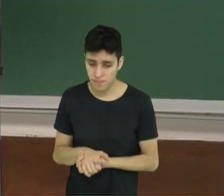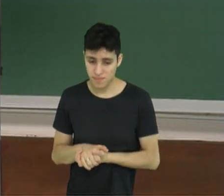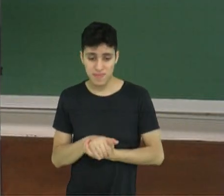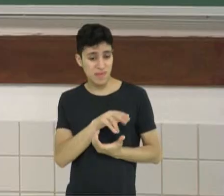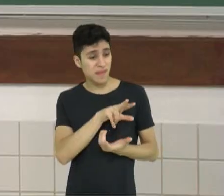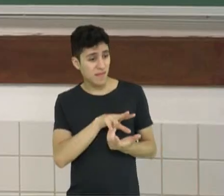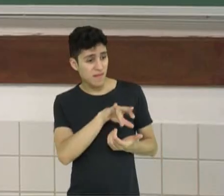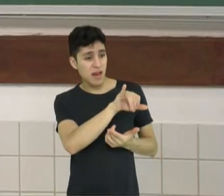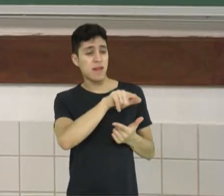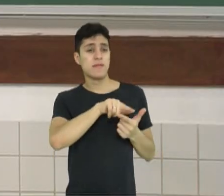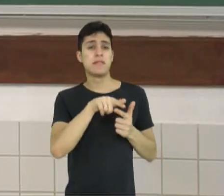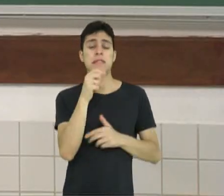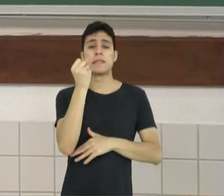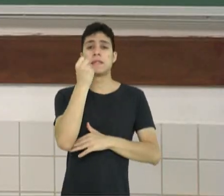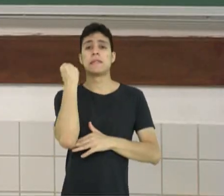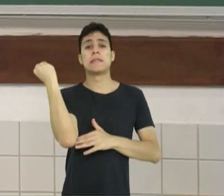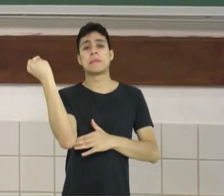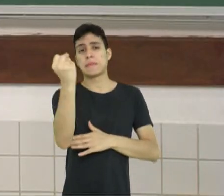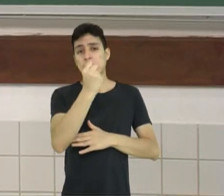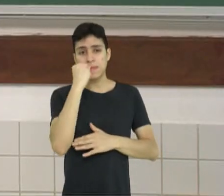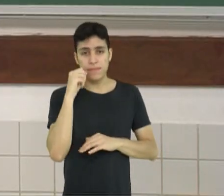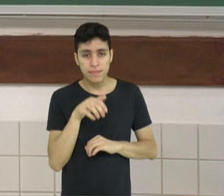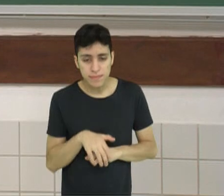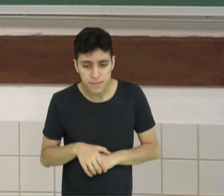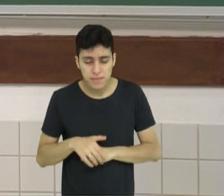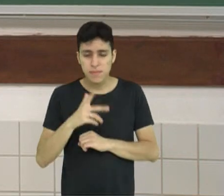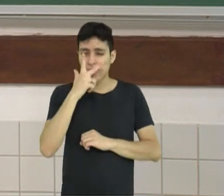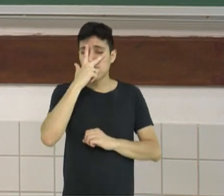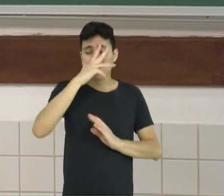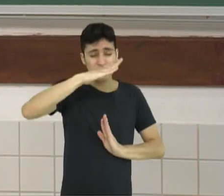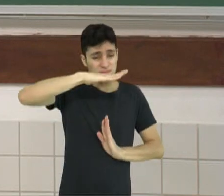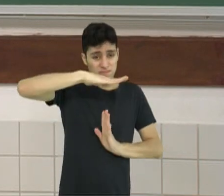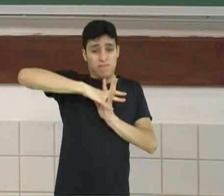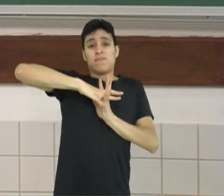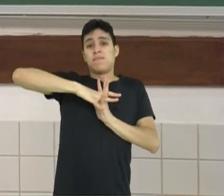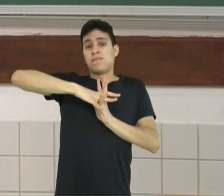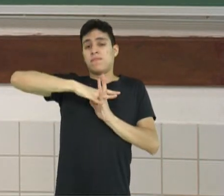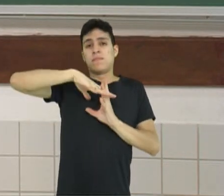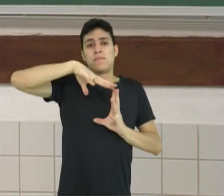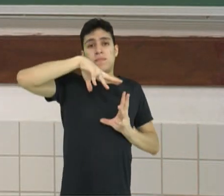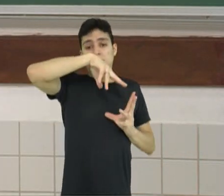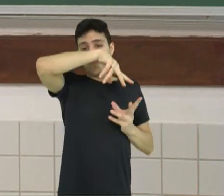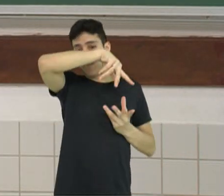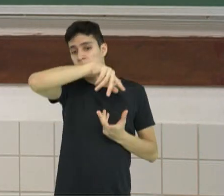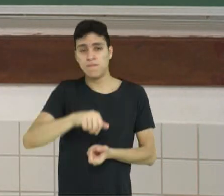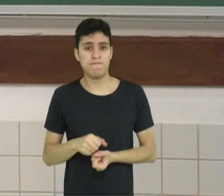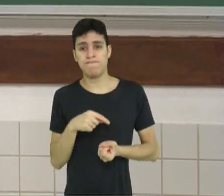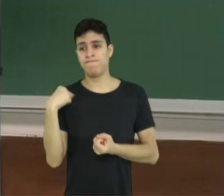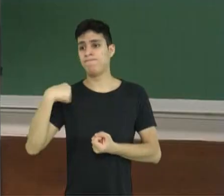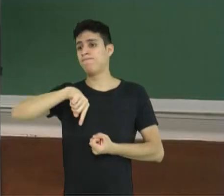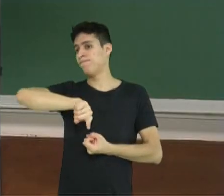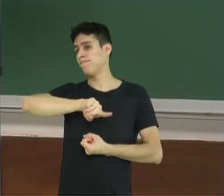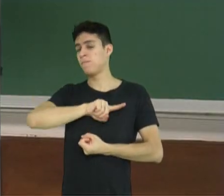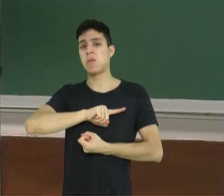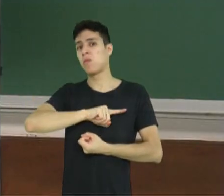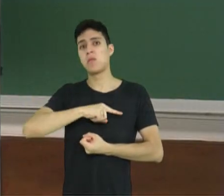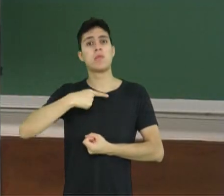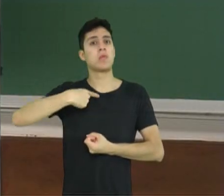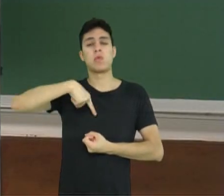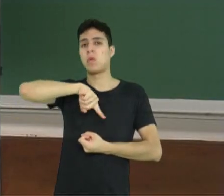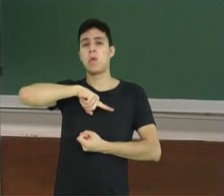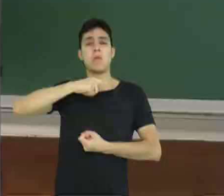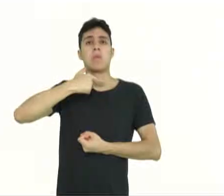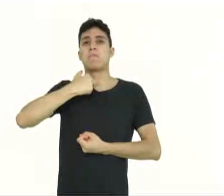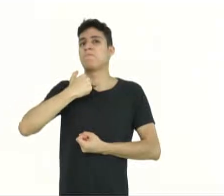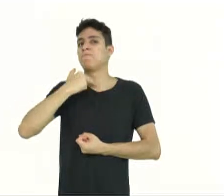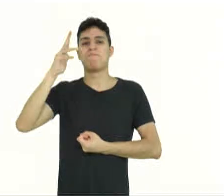problema grave, um colapso no clima do planeta sem precedentes. Tá?